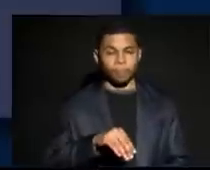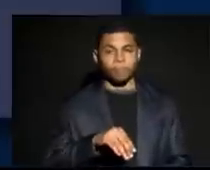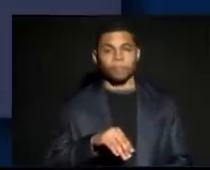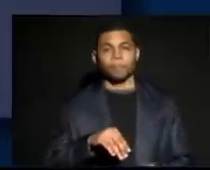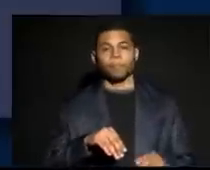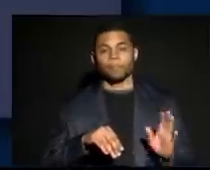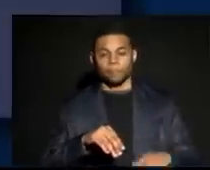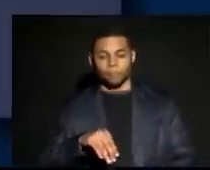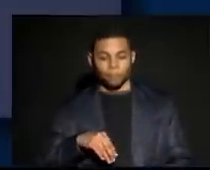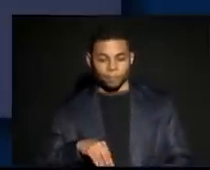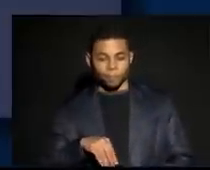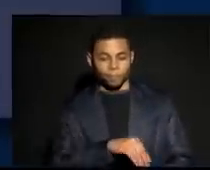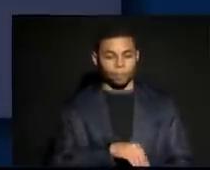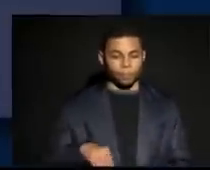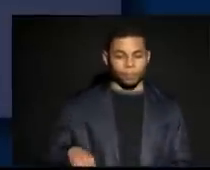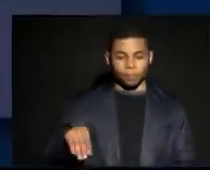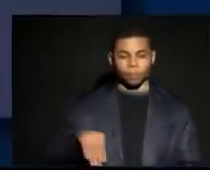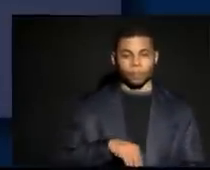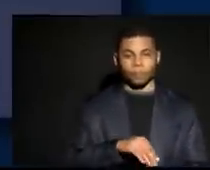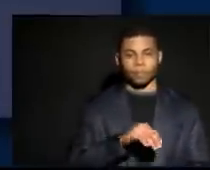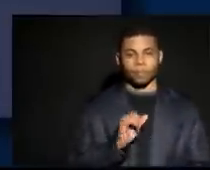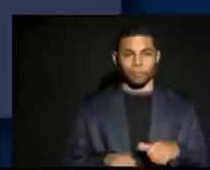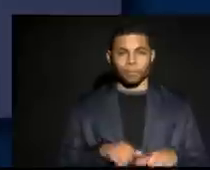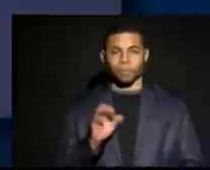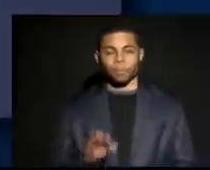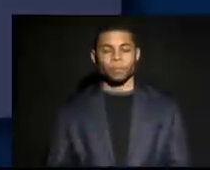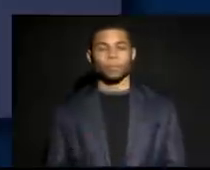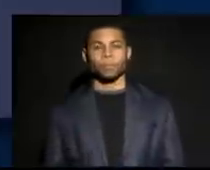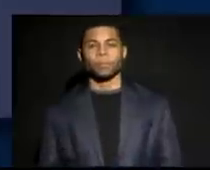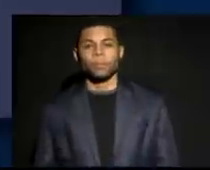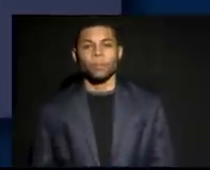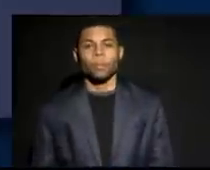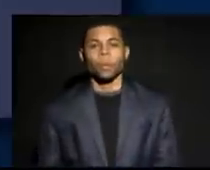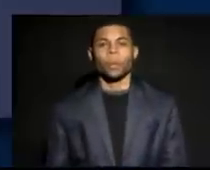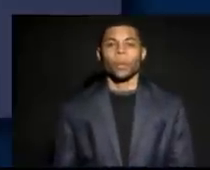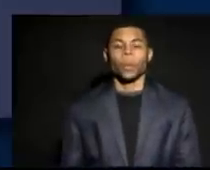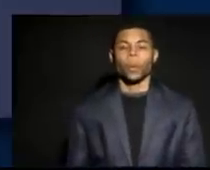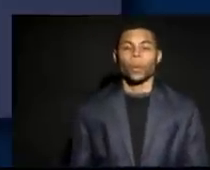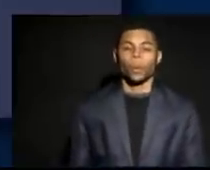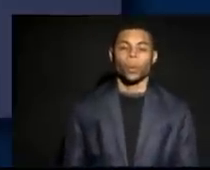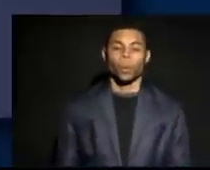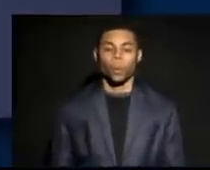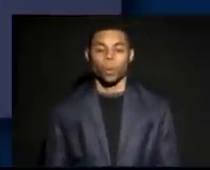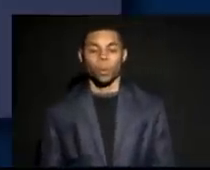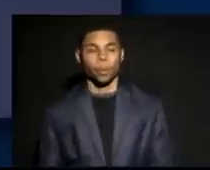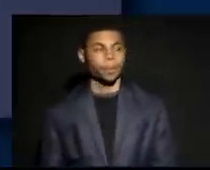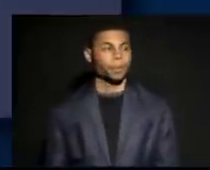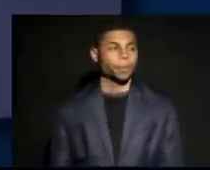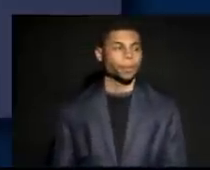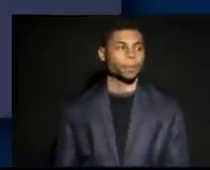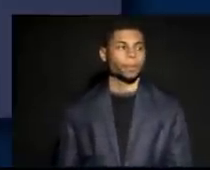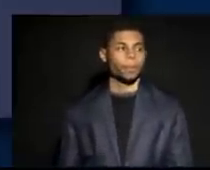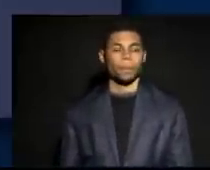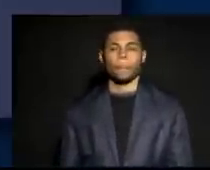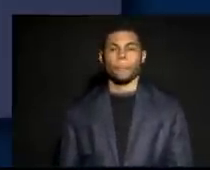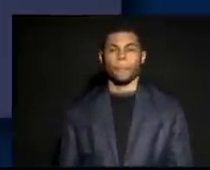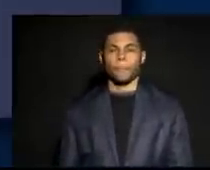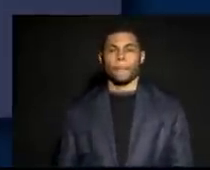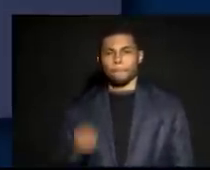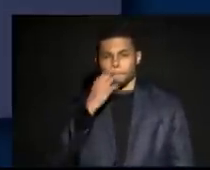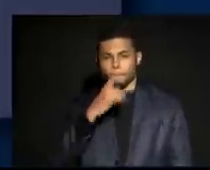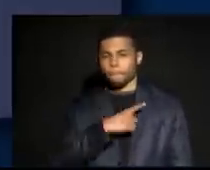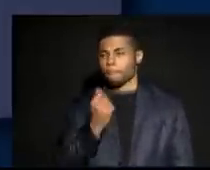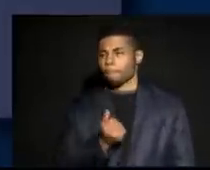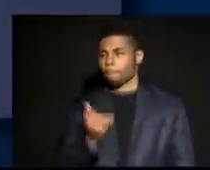então indo e vindo mas a gente andou para frente e o melhor exemplo disso é você olhar a quantidade de boas